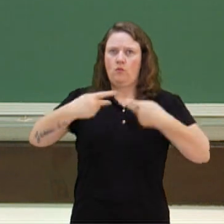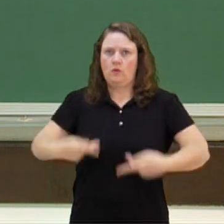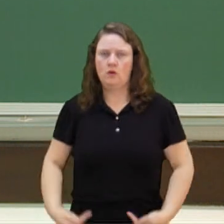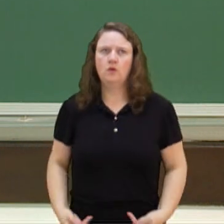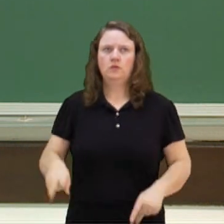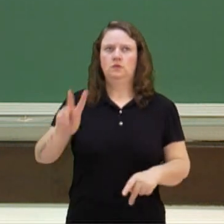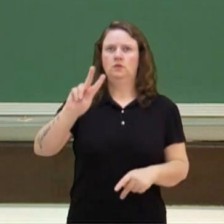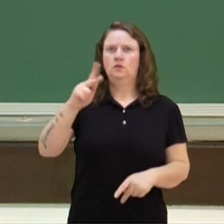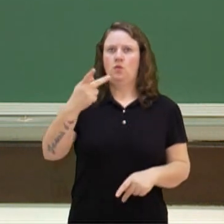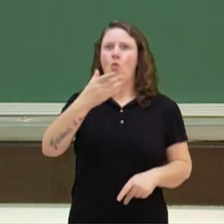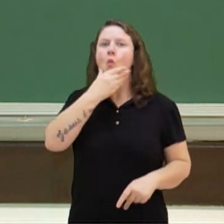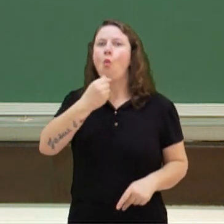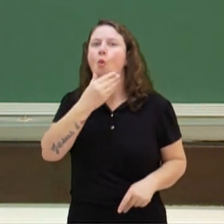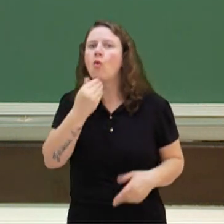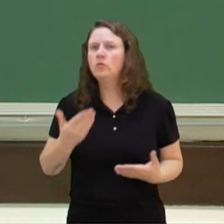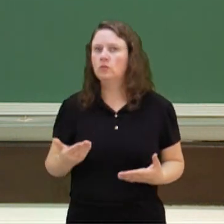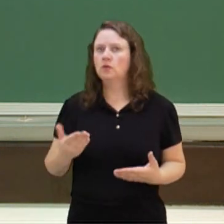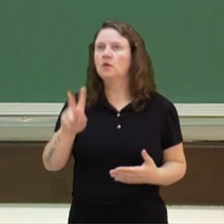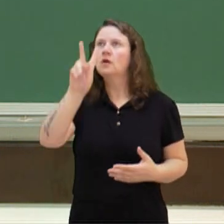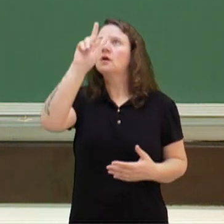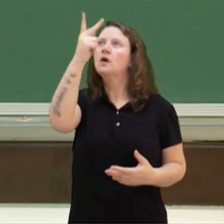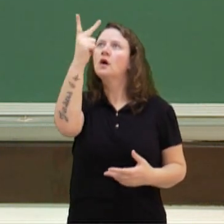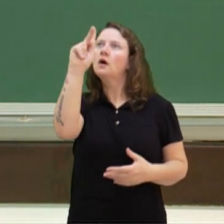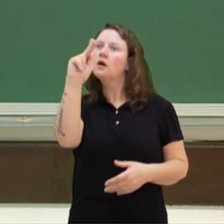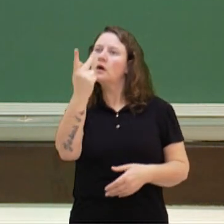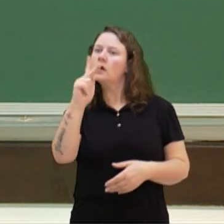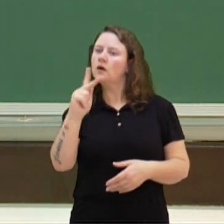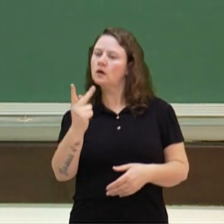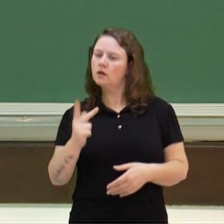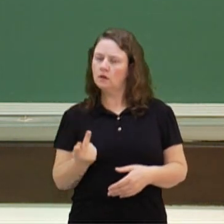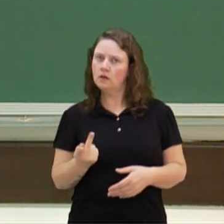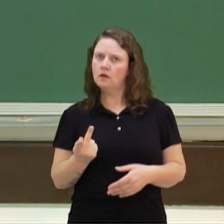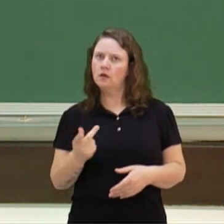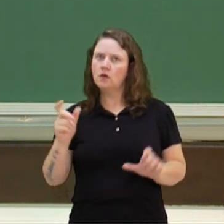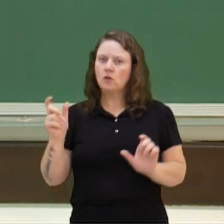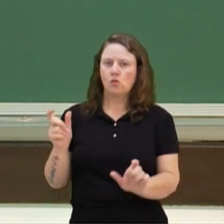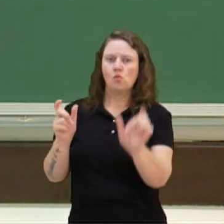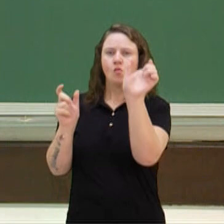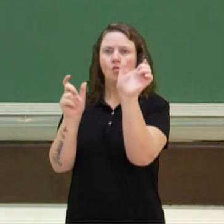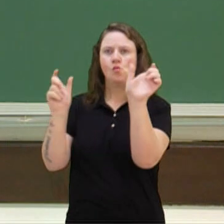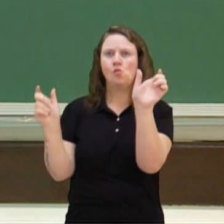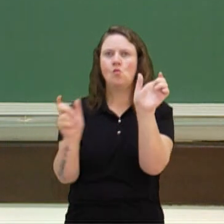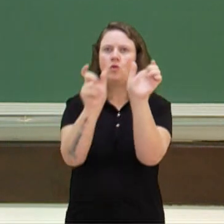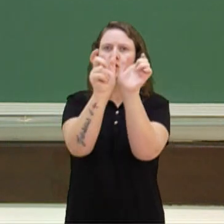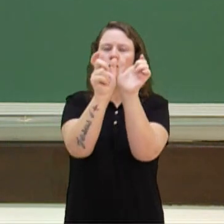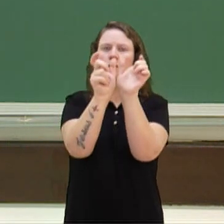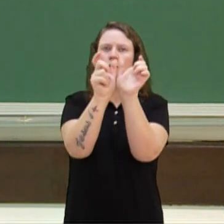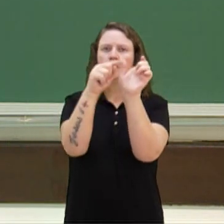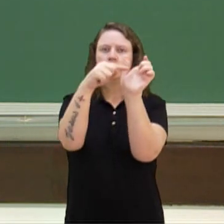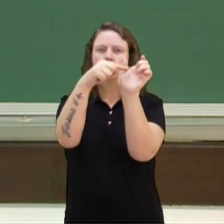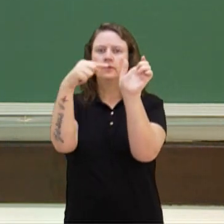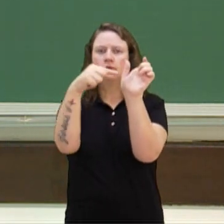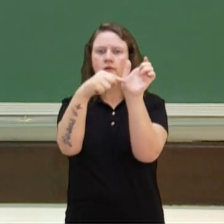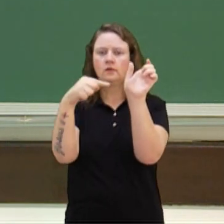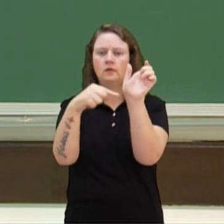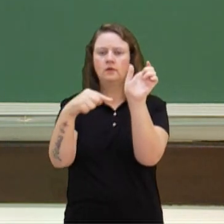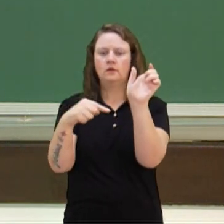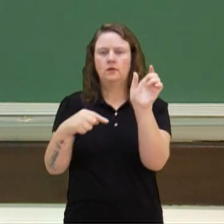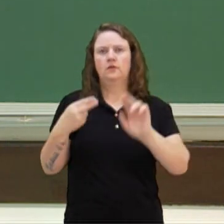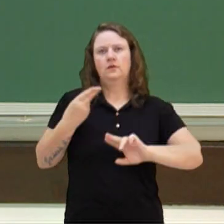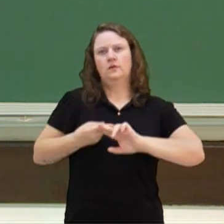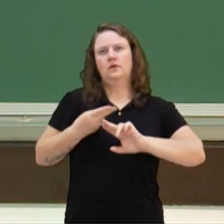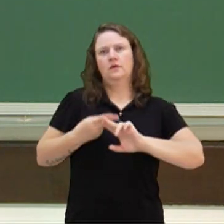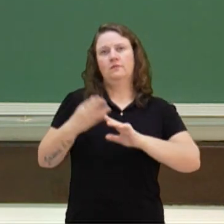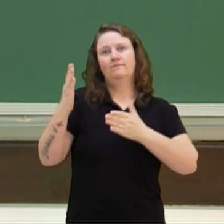começam com o quê? Com H. E todos esses prefixos, né, que vêm antes para compor a palavra, vão